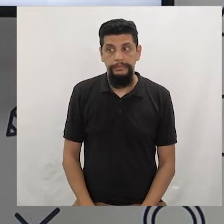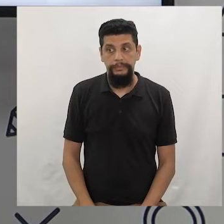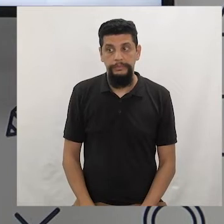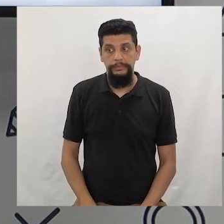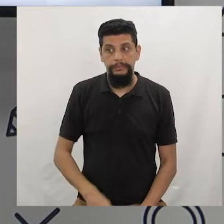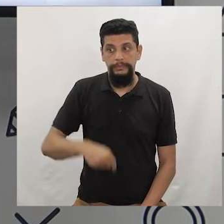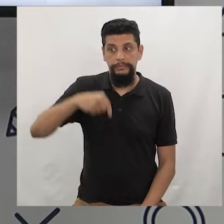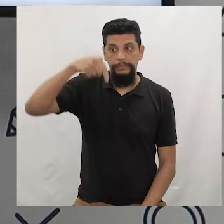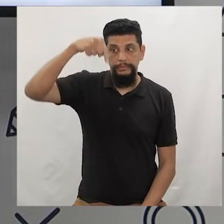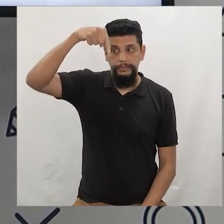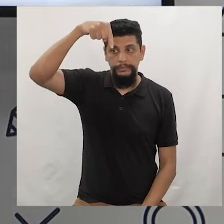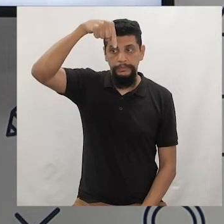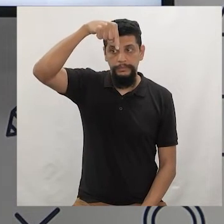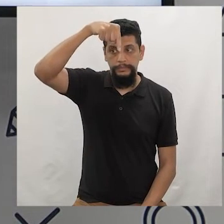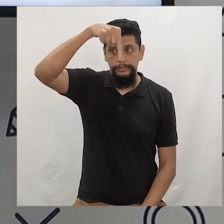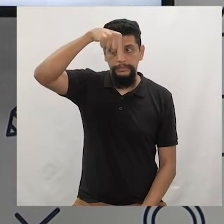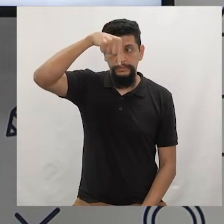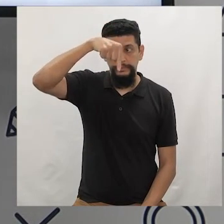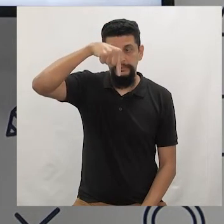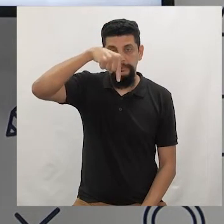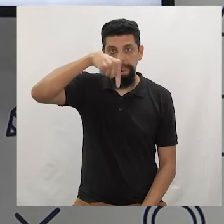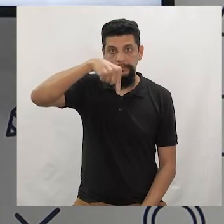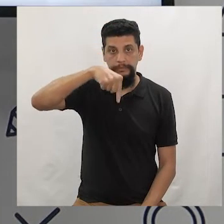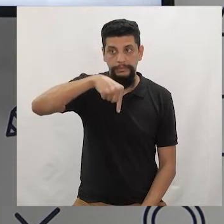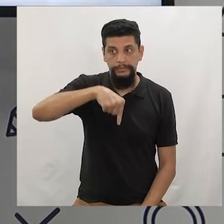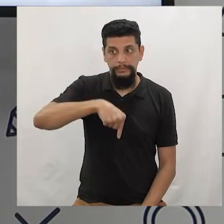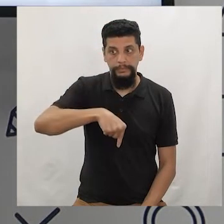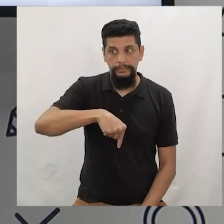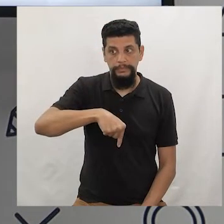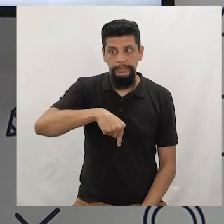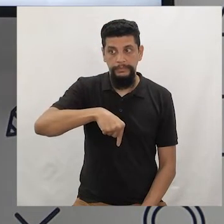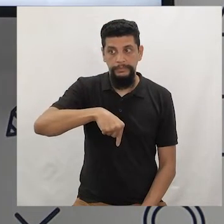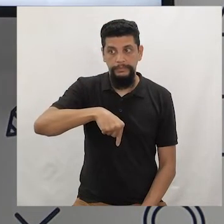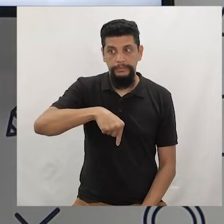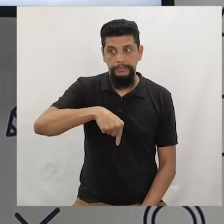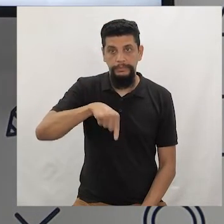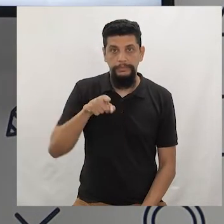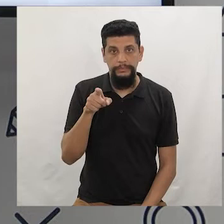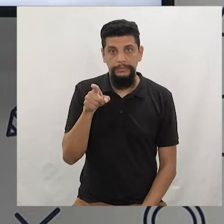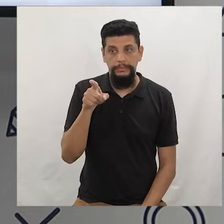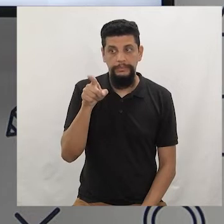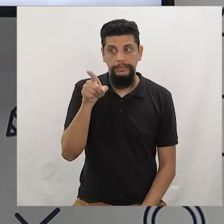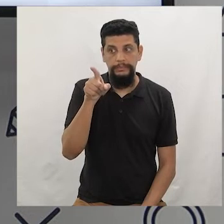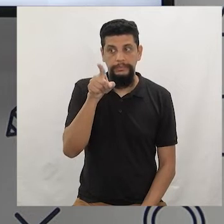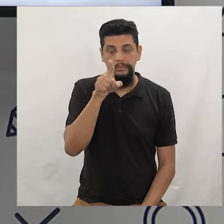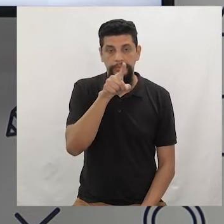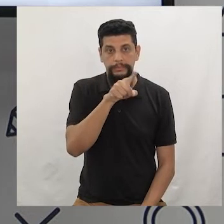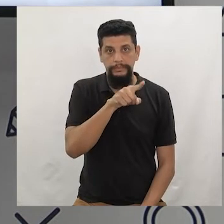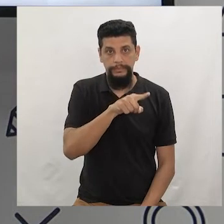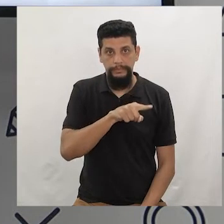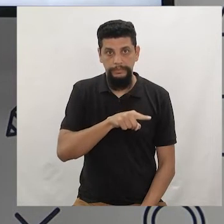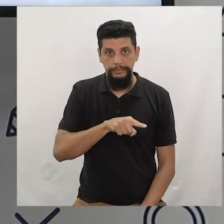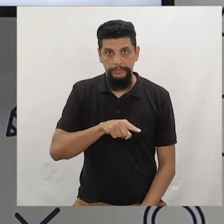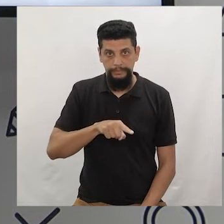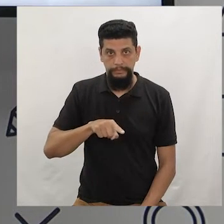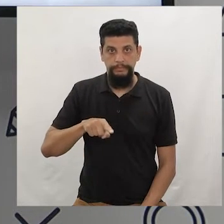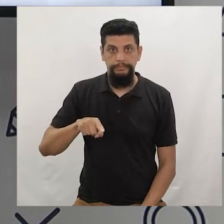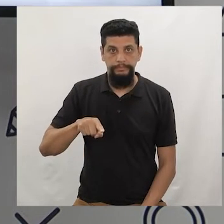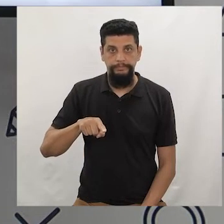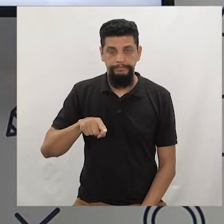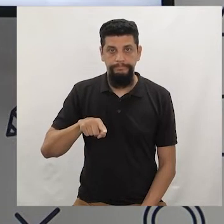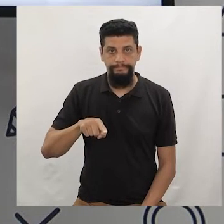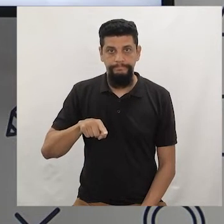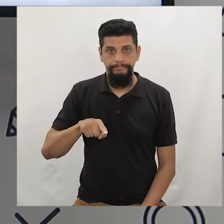com o dedinho. Desce uma reta Depois vai lá em cima e faz